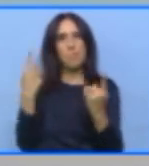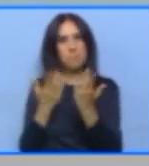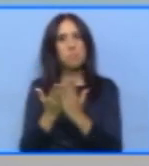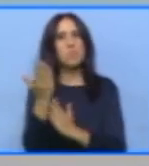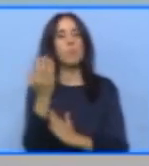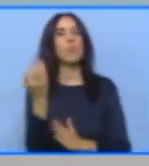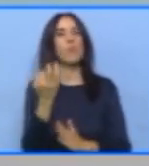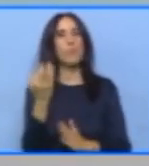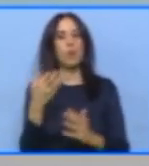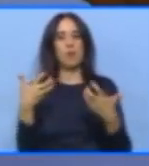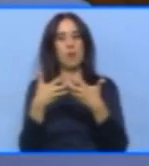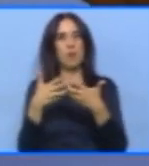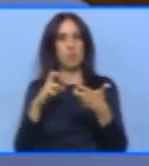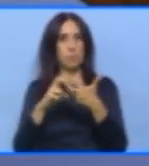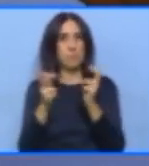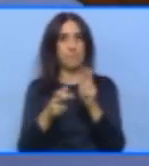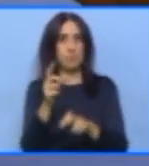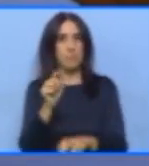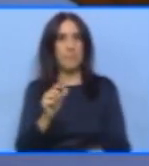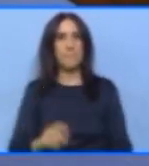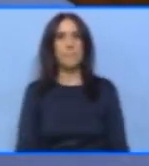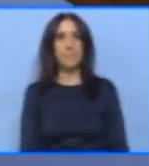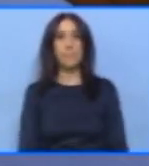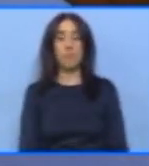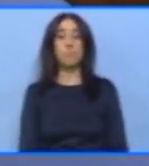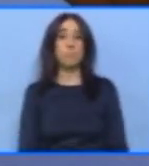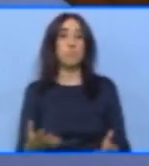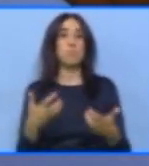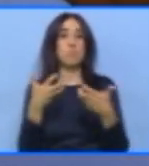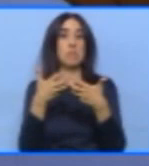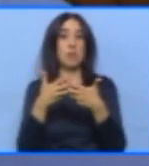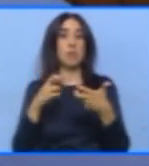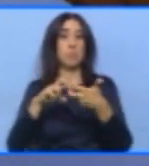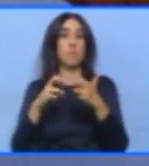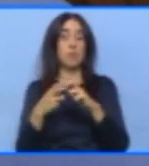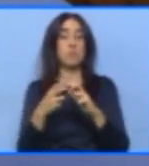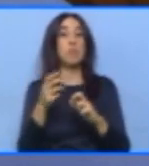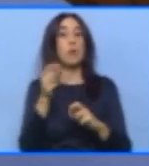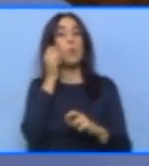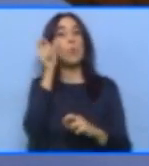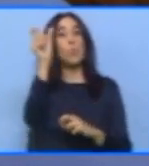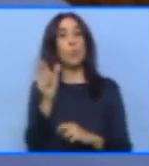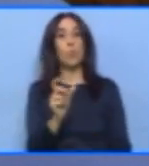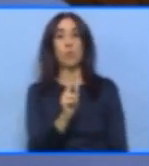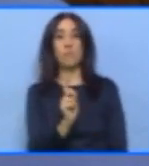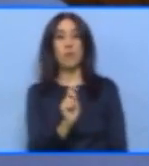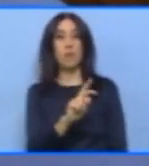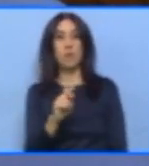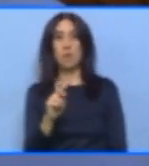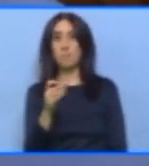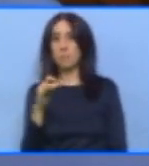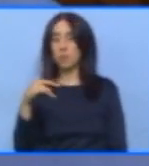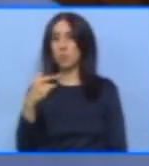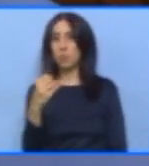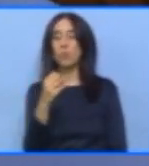houve a problemática da guerra também. E na problemática da guerra, Vieira Pinto mantinha